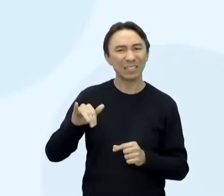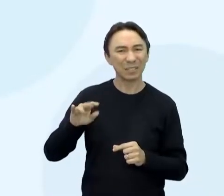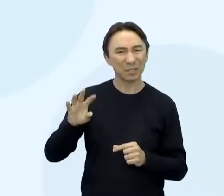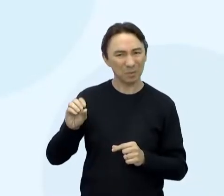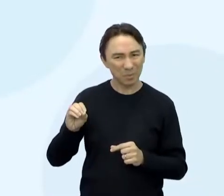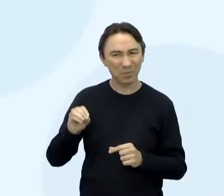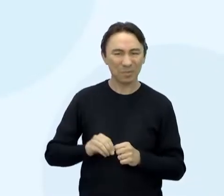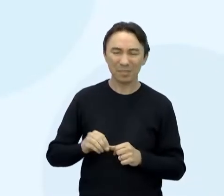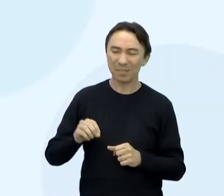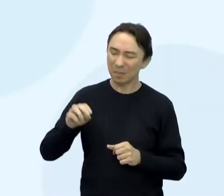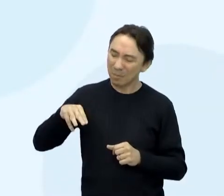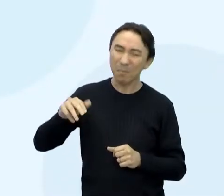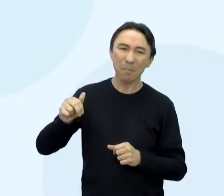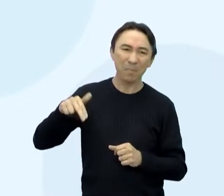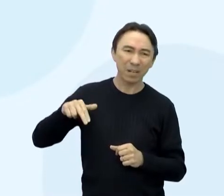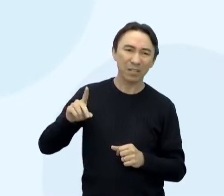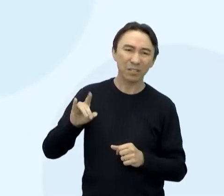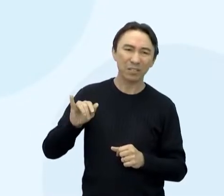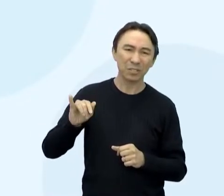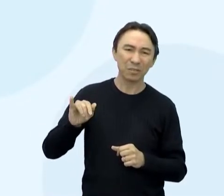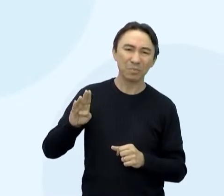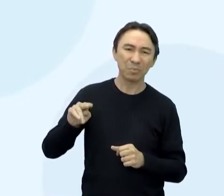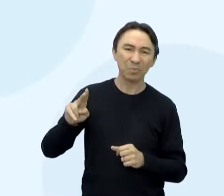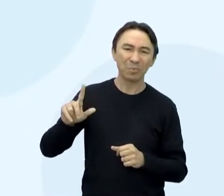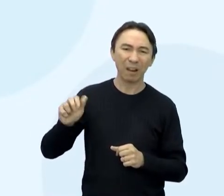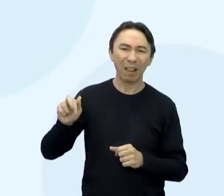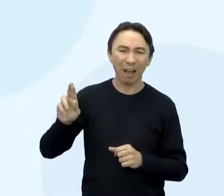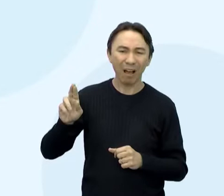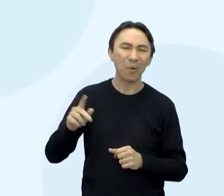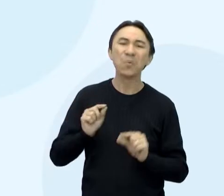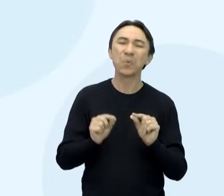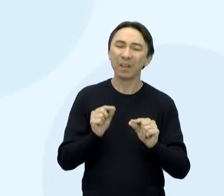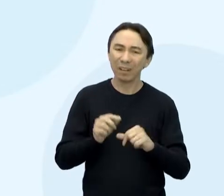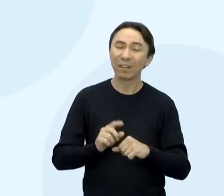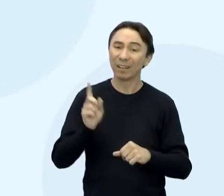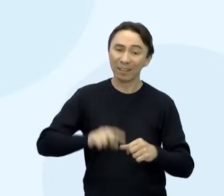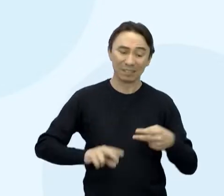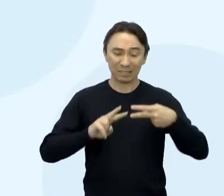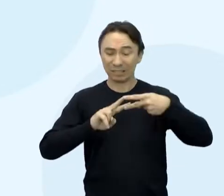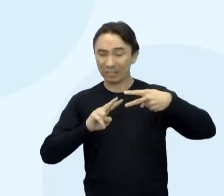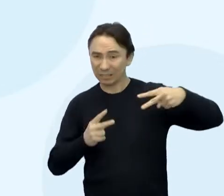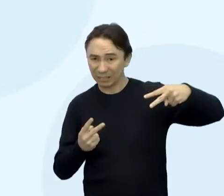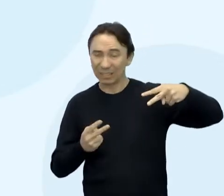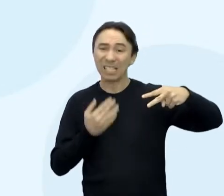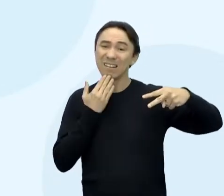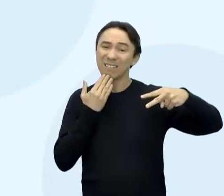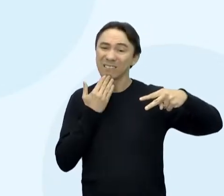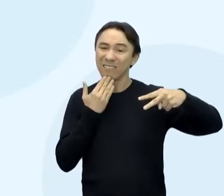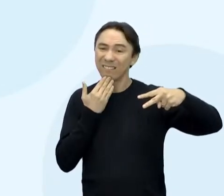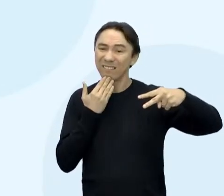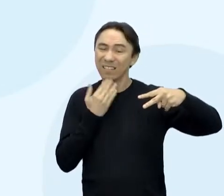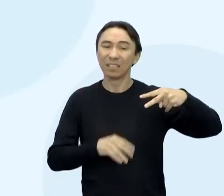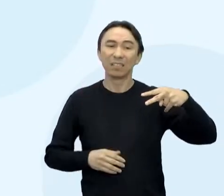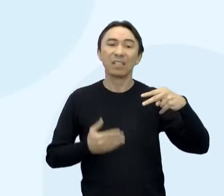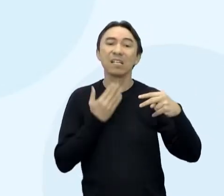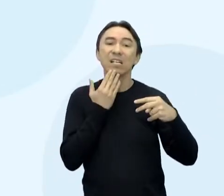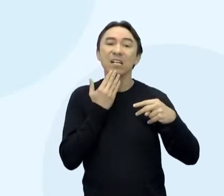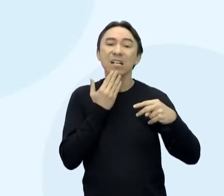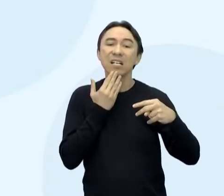Esse prognatismo é então uma desordem genética que determina uma mandíbula